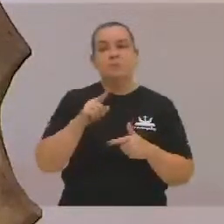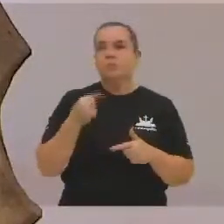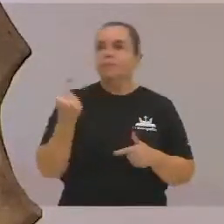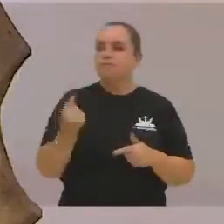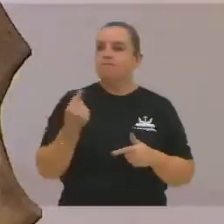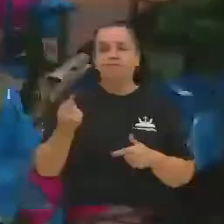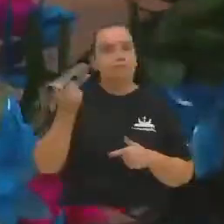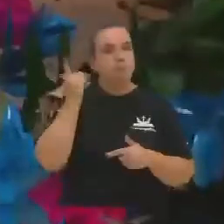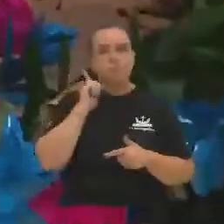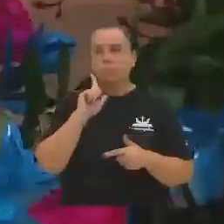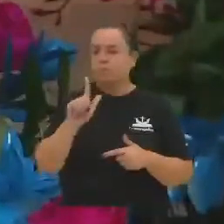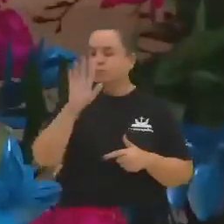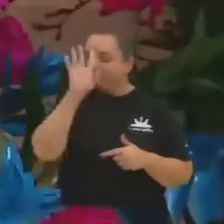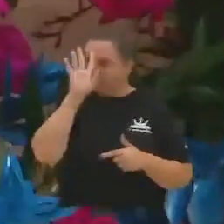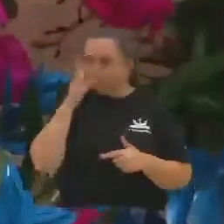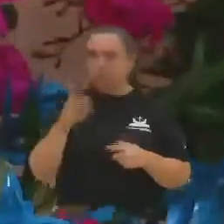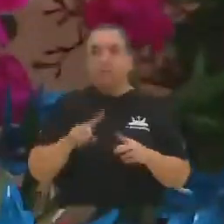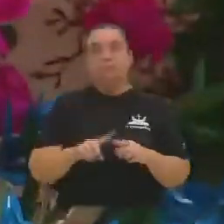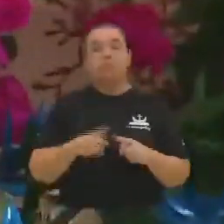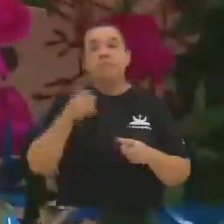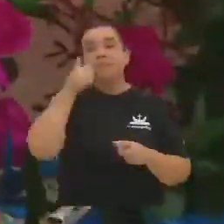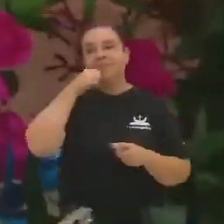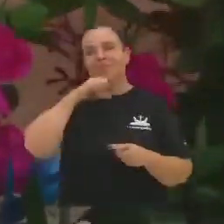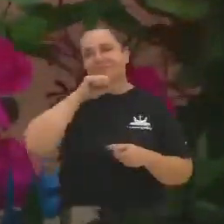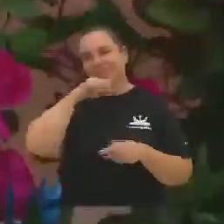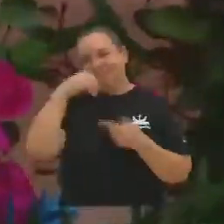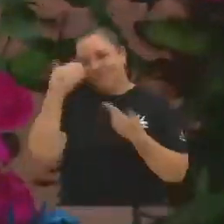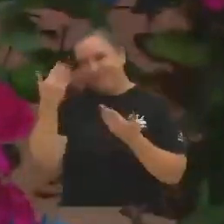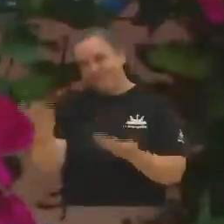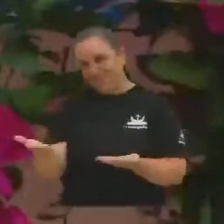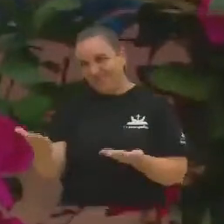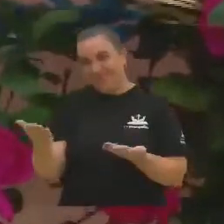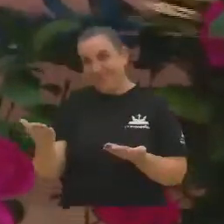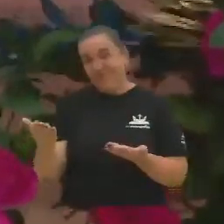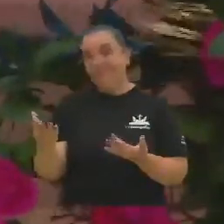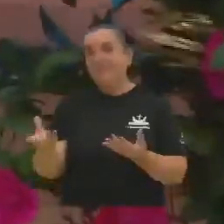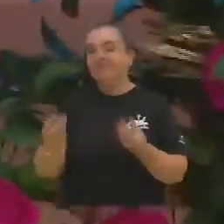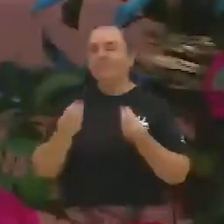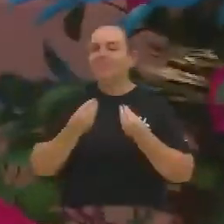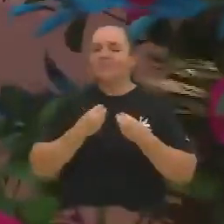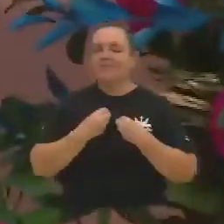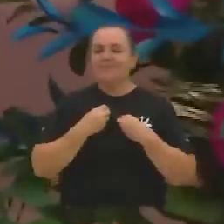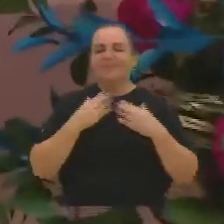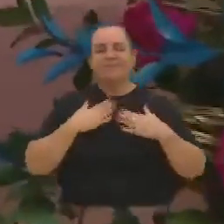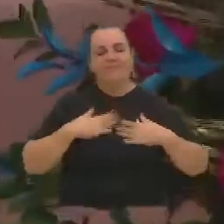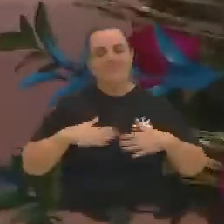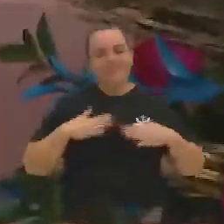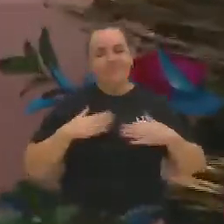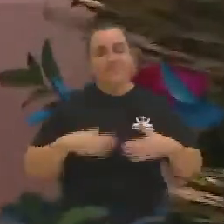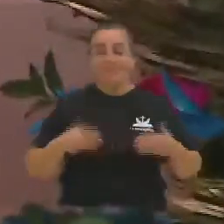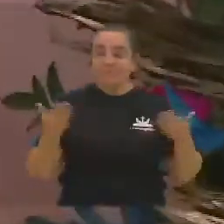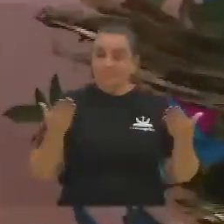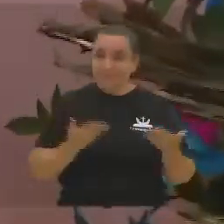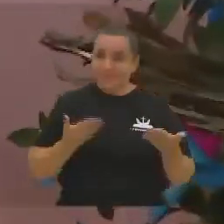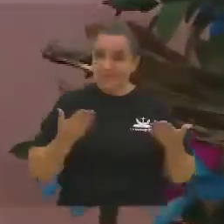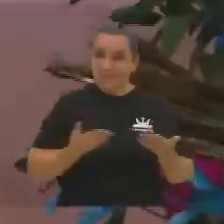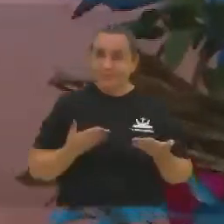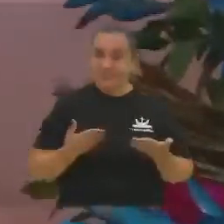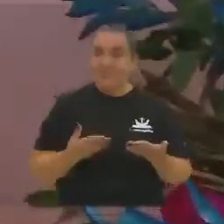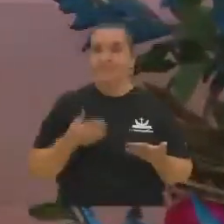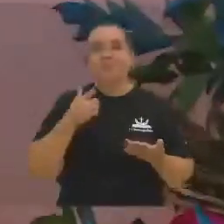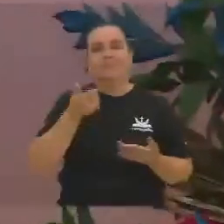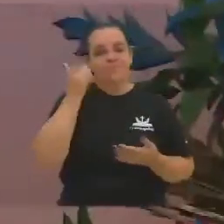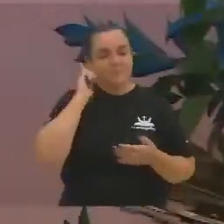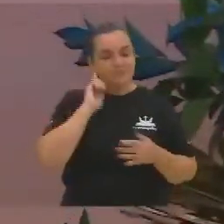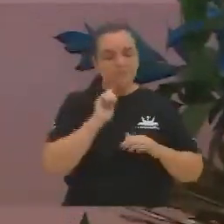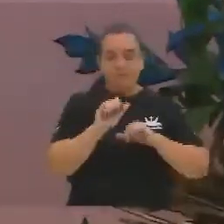dando conta de resolver, mas que a Mãe divide com você hoje a tarefa de trabalhar em